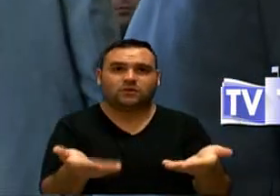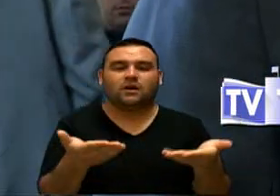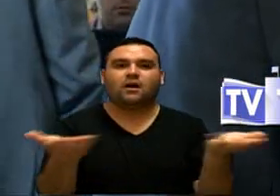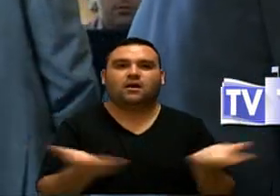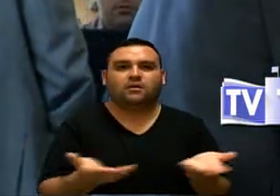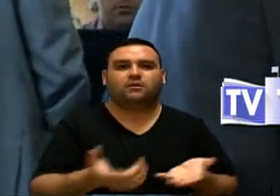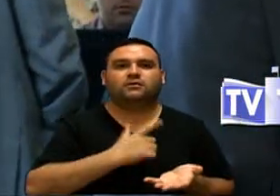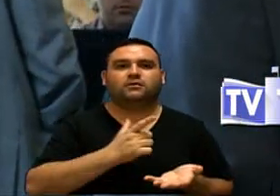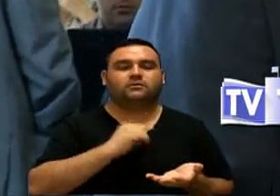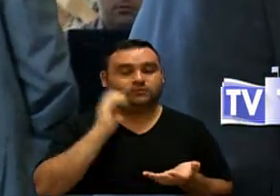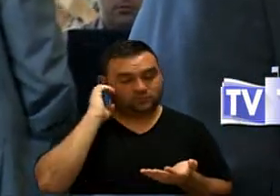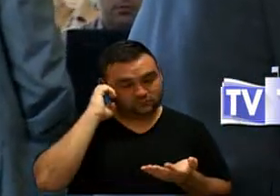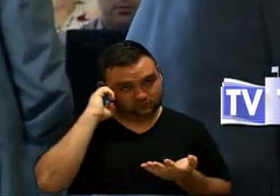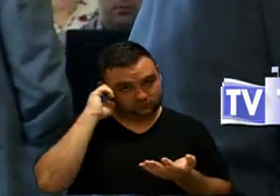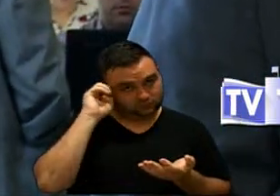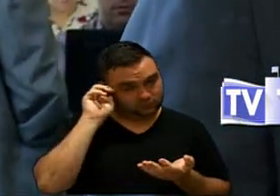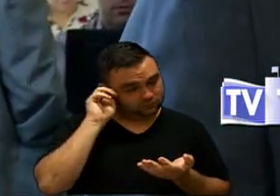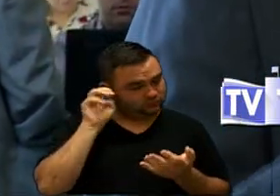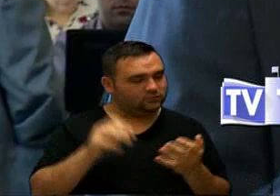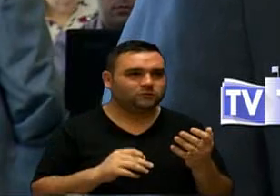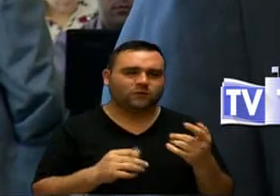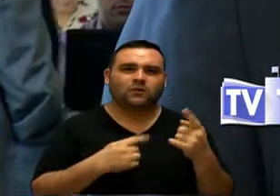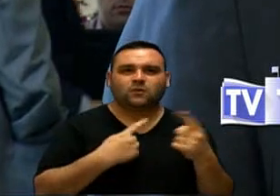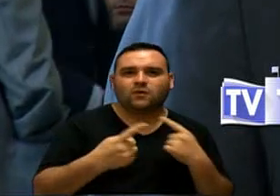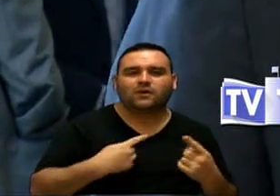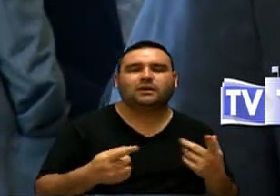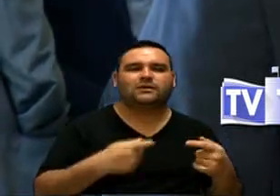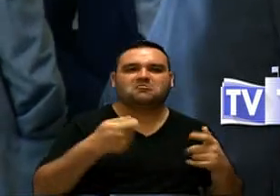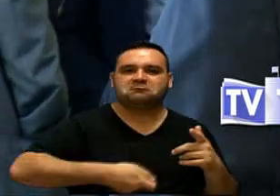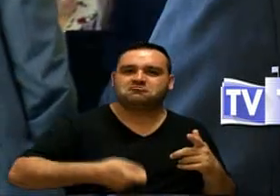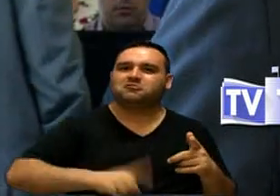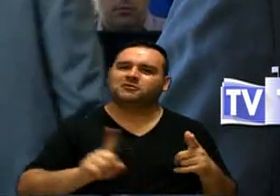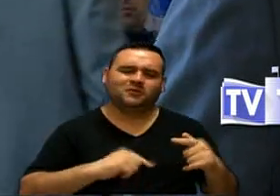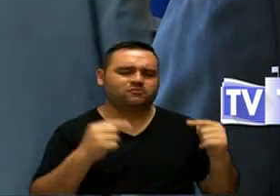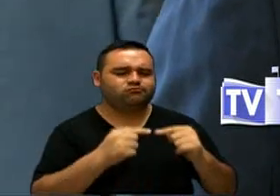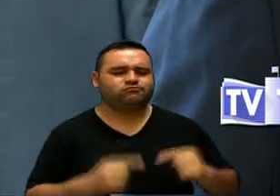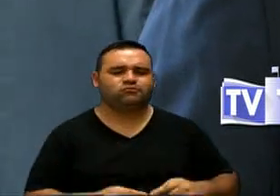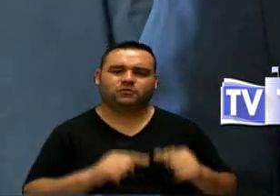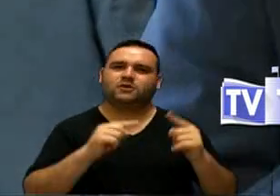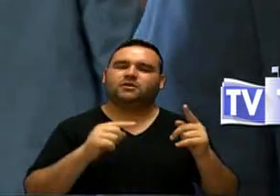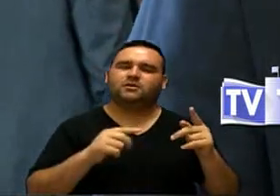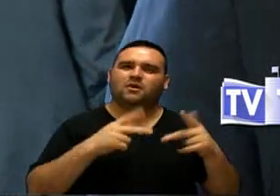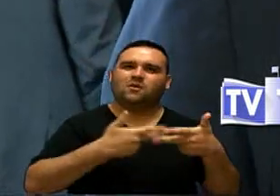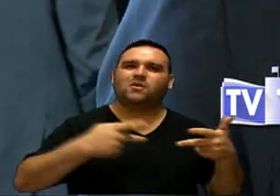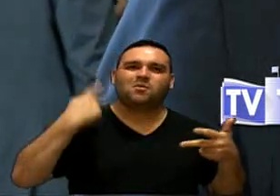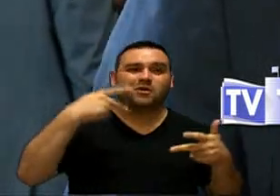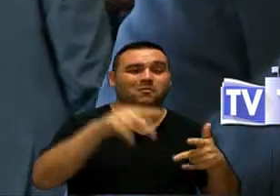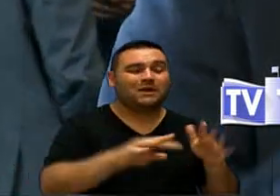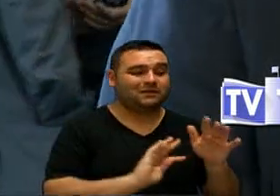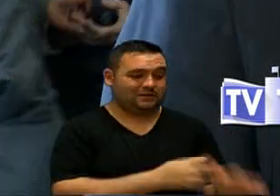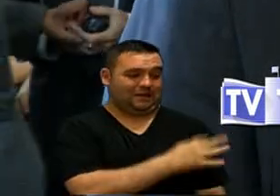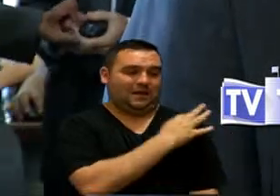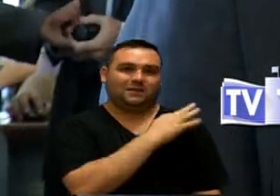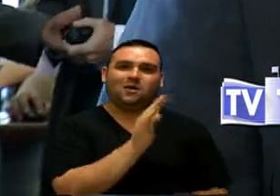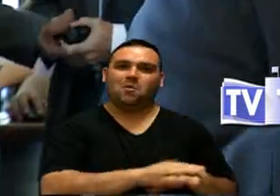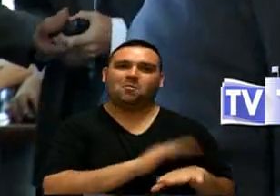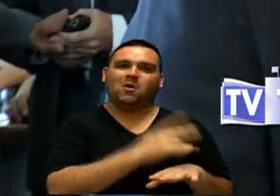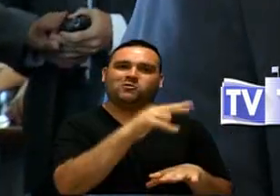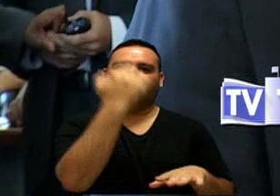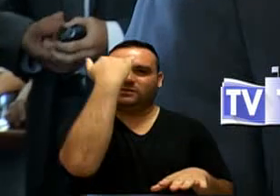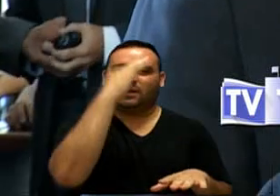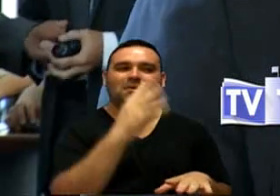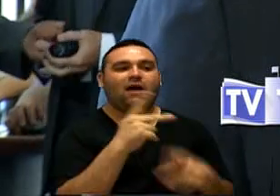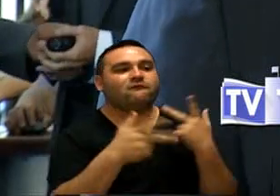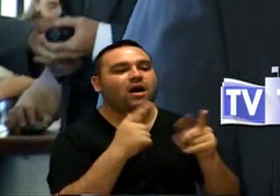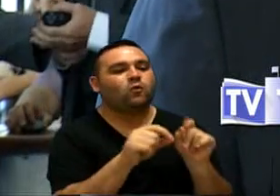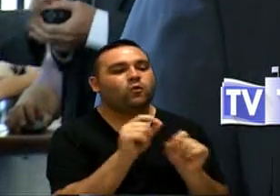tenha bastante malemolência, flexibilidade para tratar as questões políticas, mas é técnico na área, entende do que faz e do que